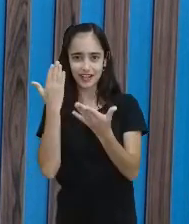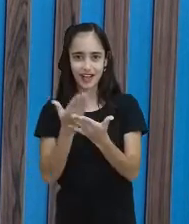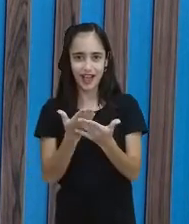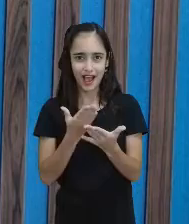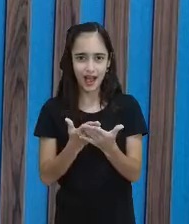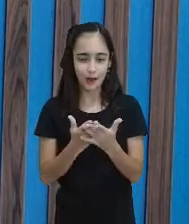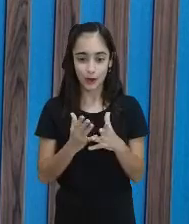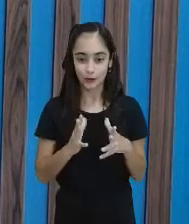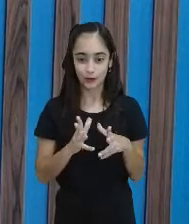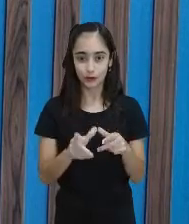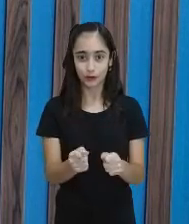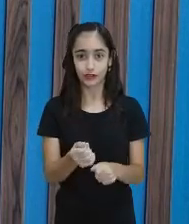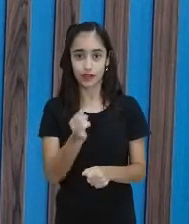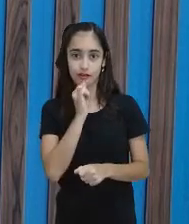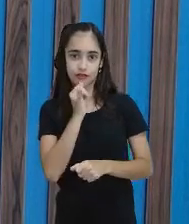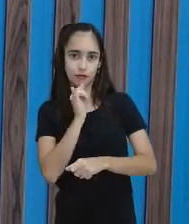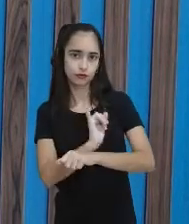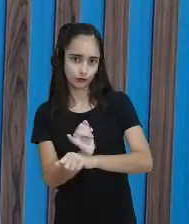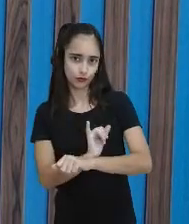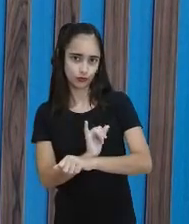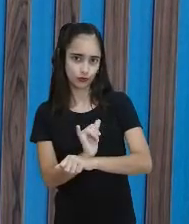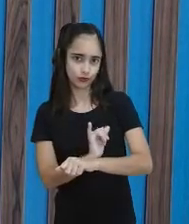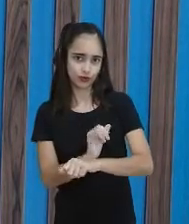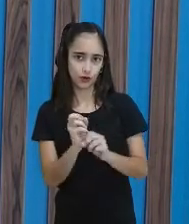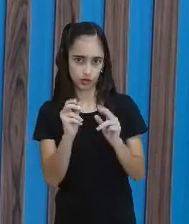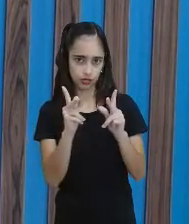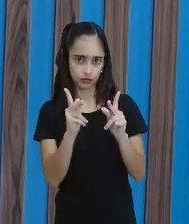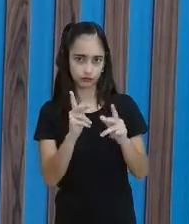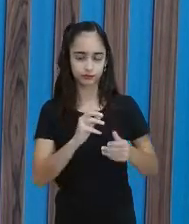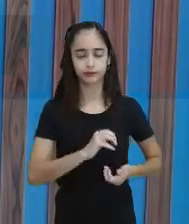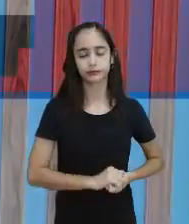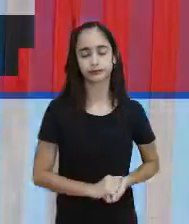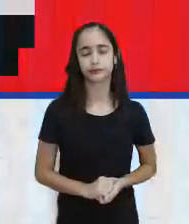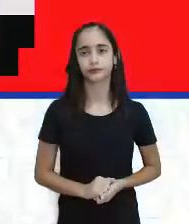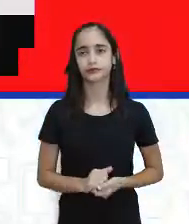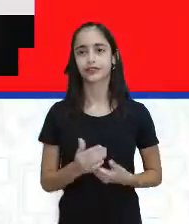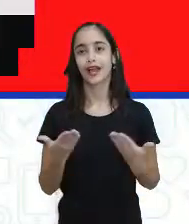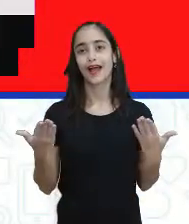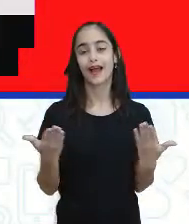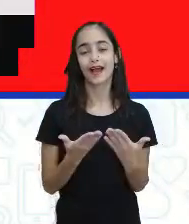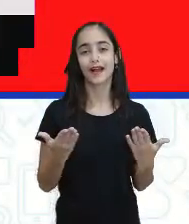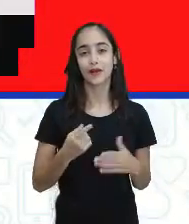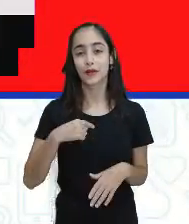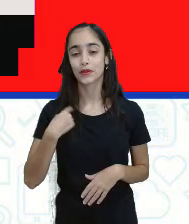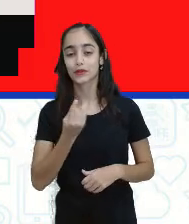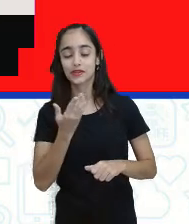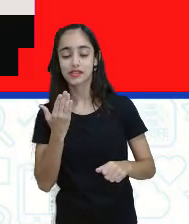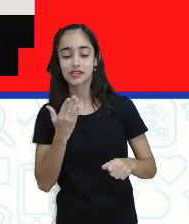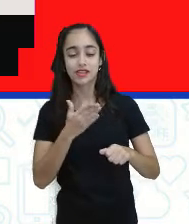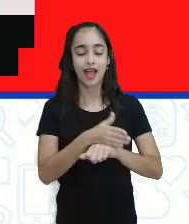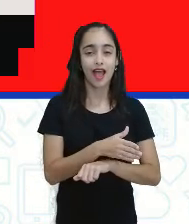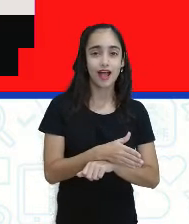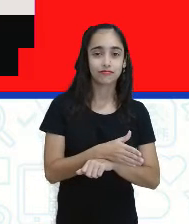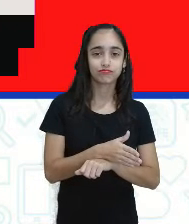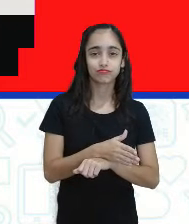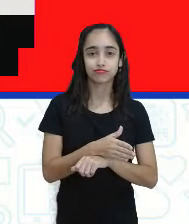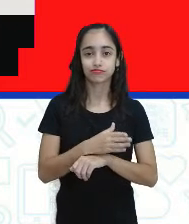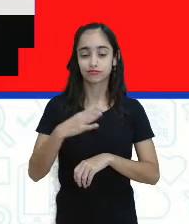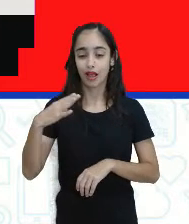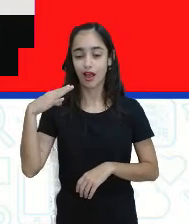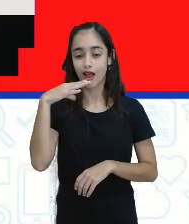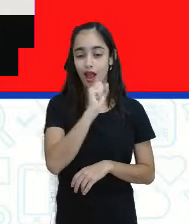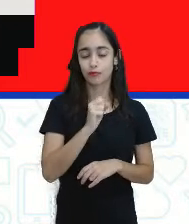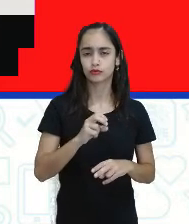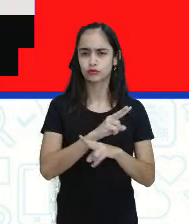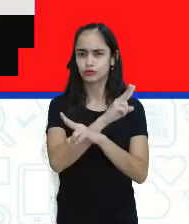no canal do YouTube. Então, ó, aqui agora a gente vai entrar diretamente no assunto do